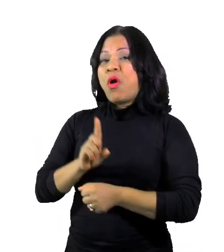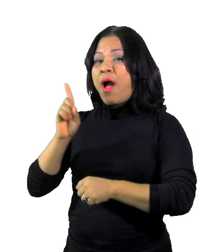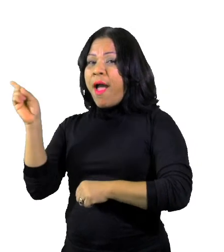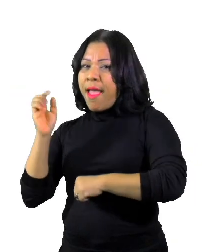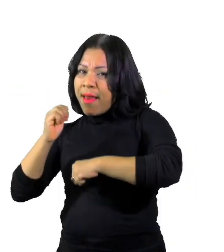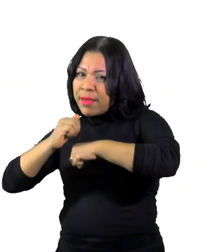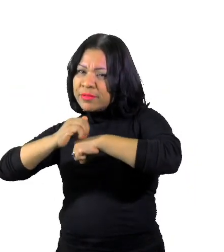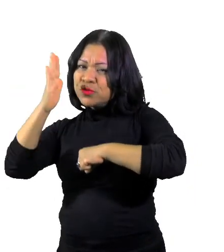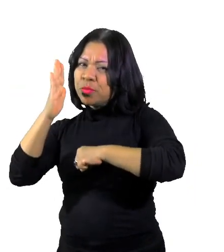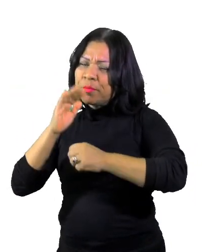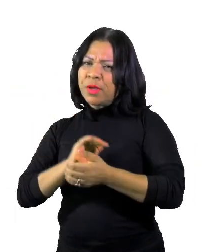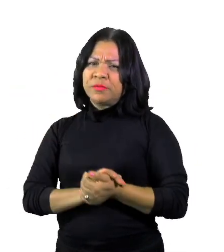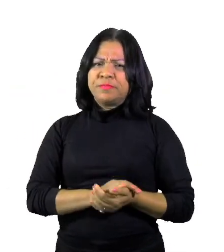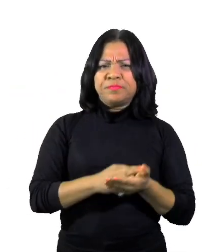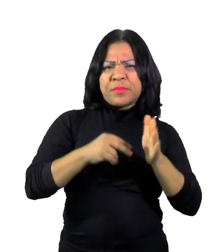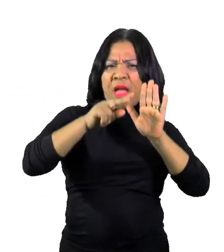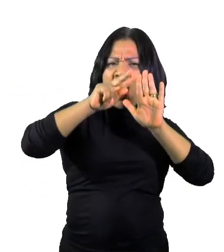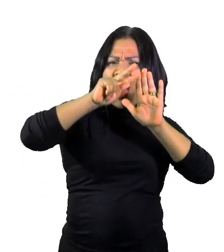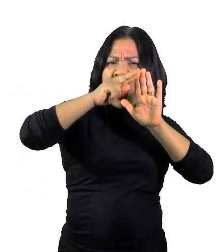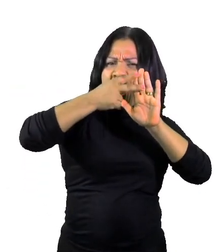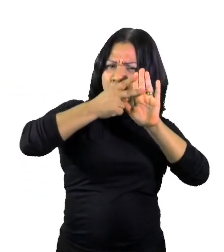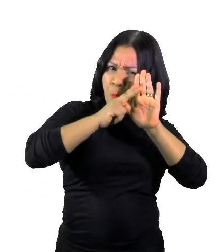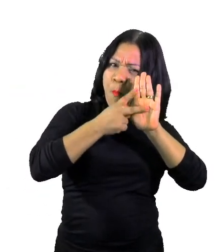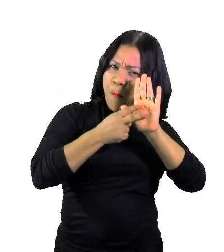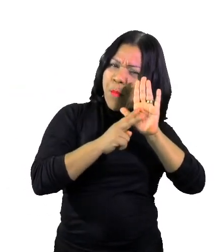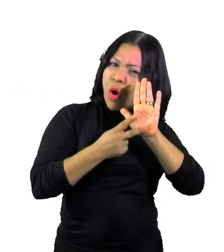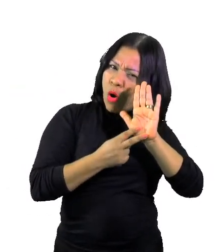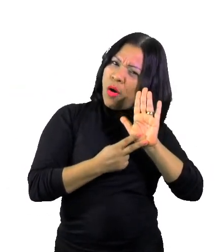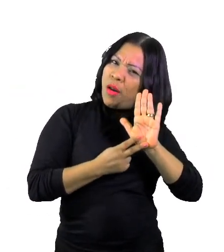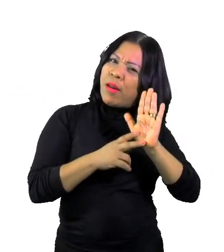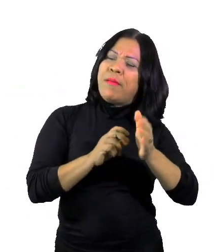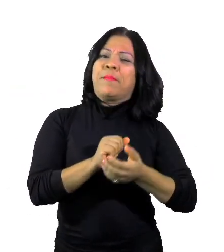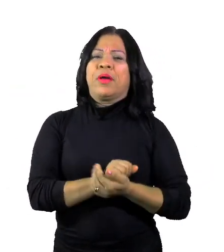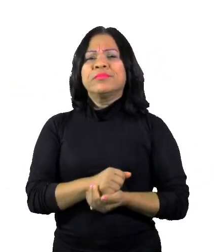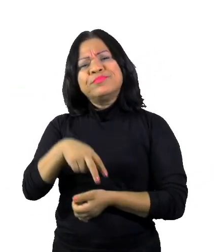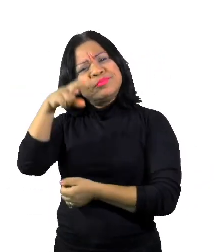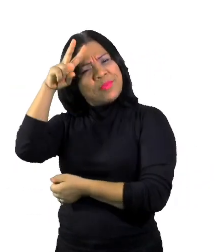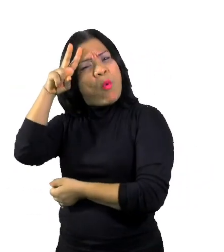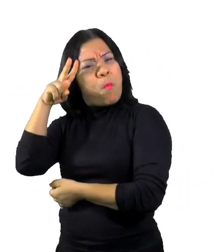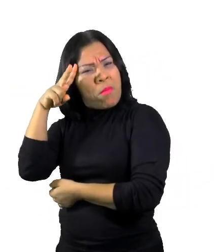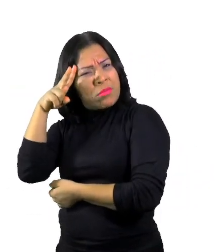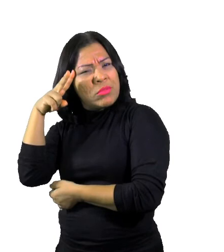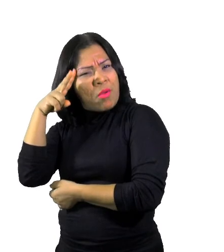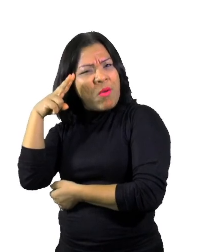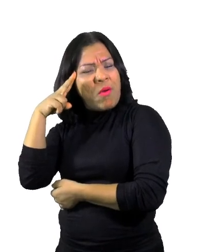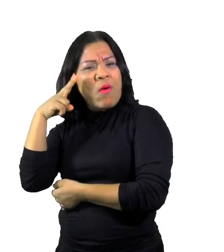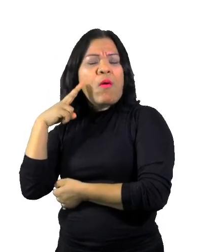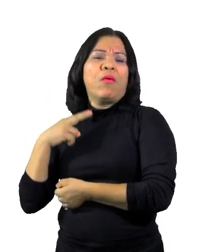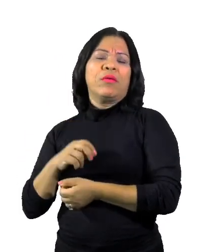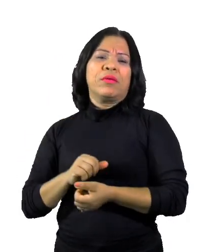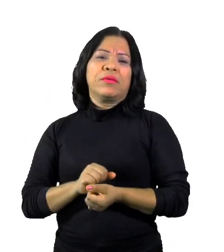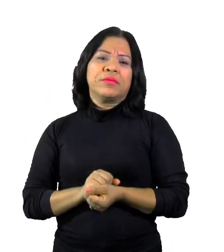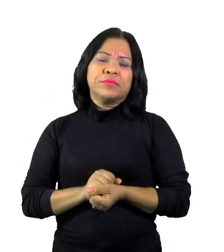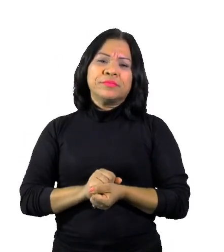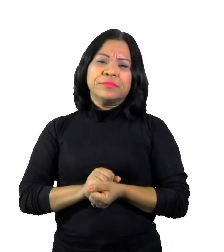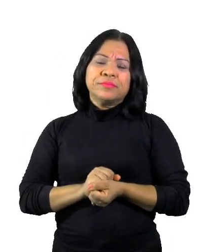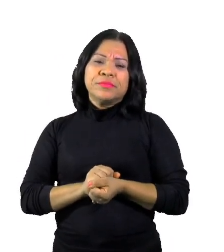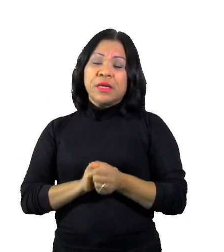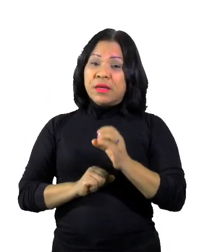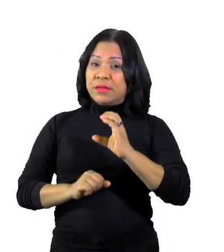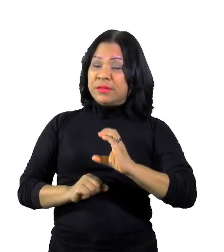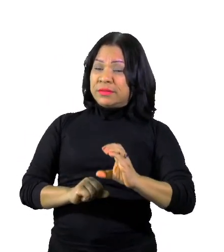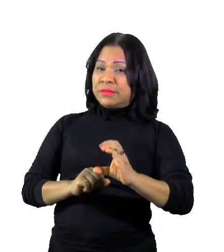poema? B, é uma lenda? C, é um texto